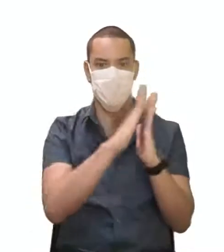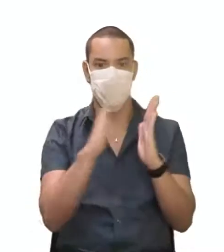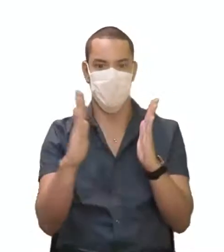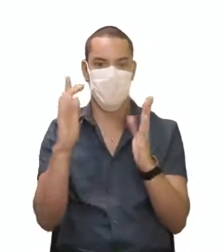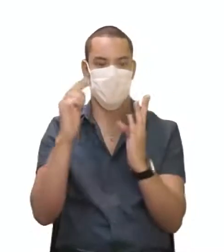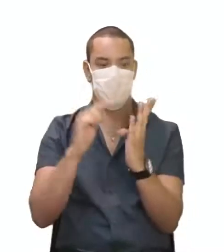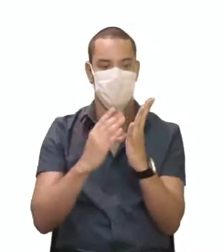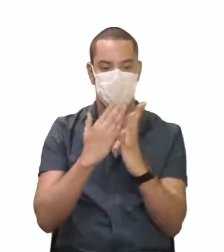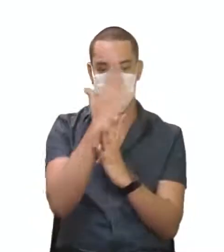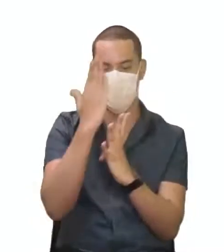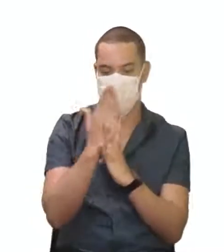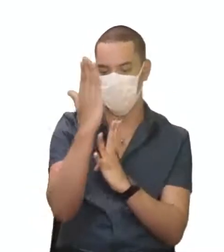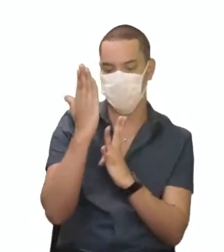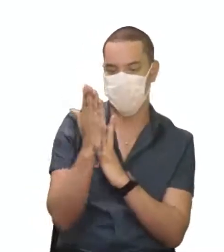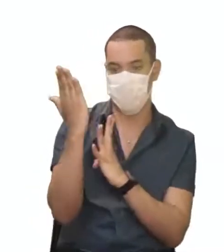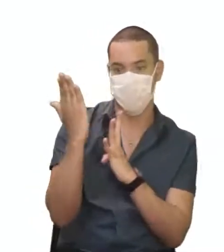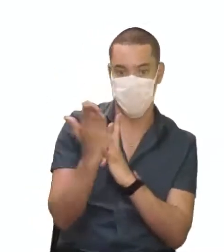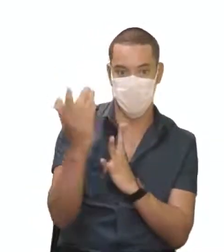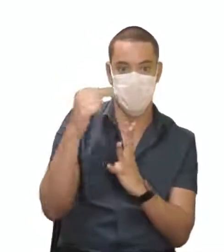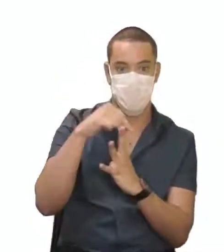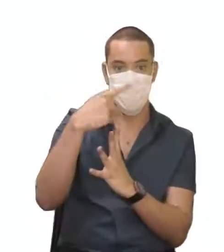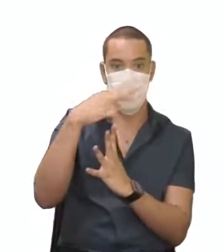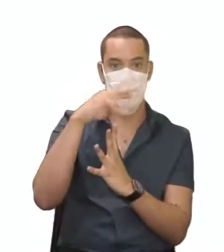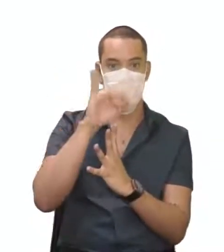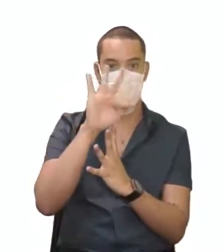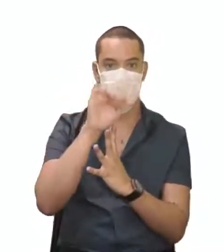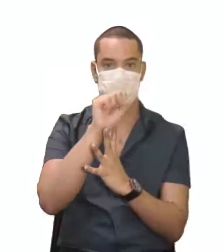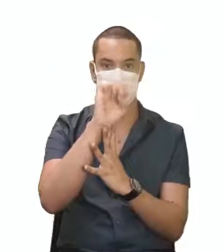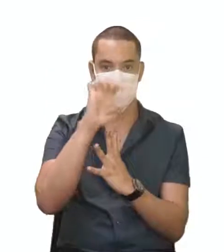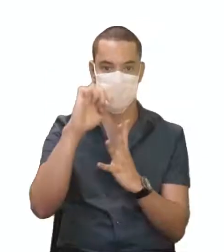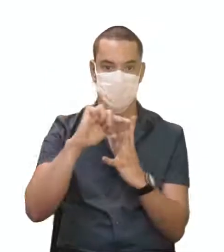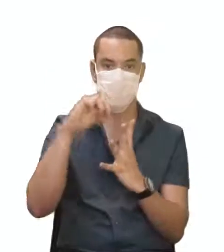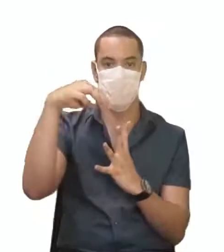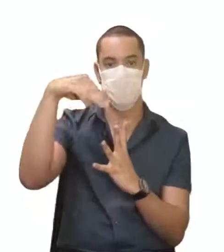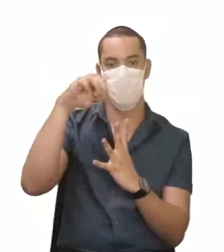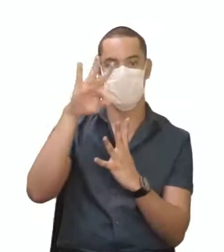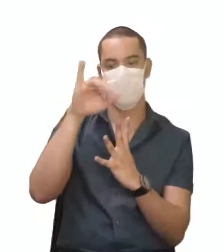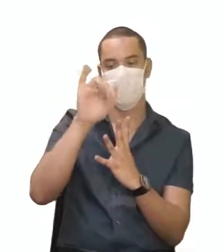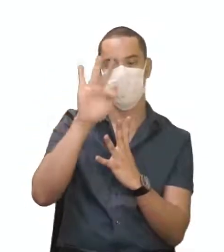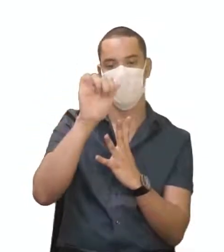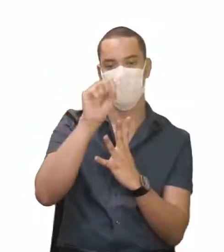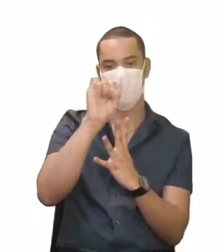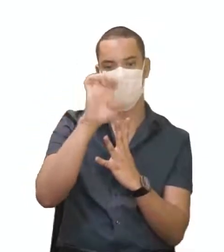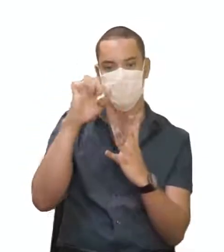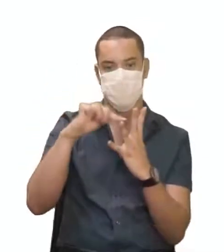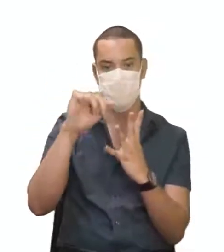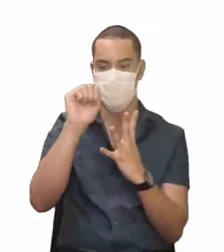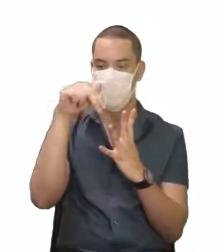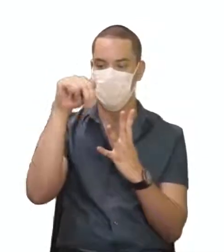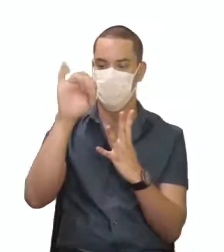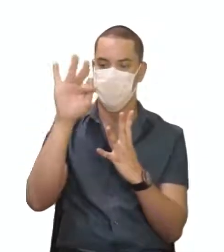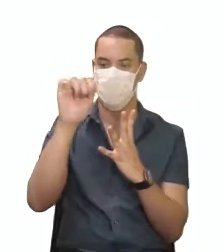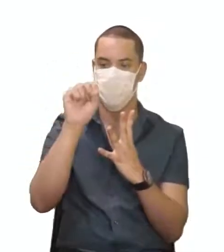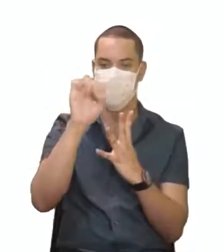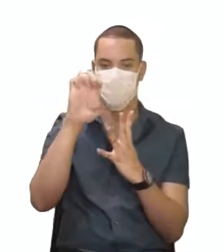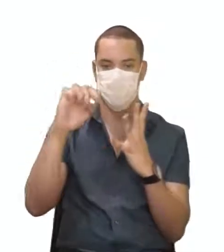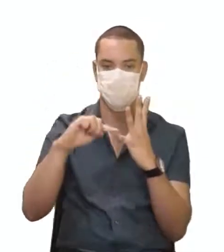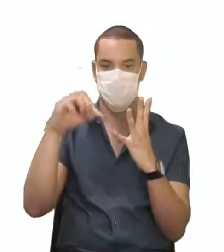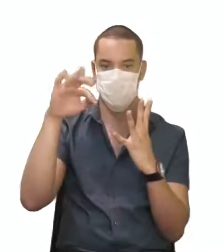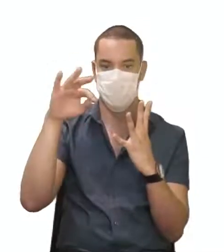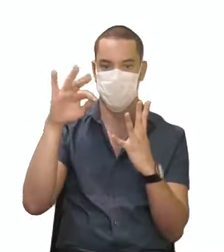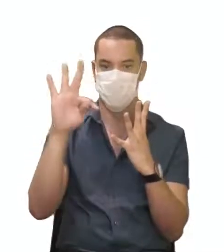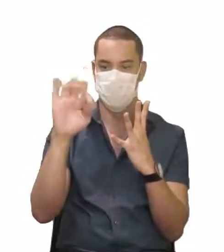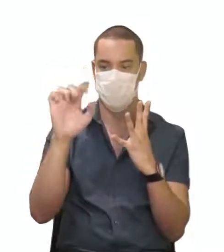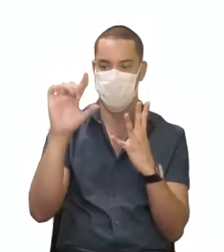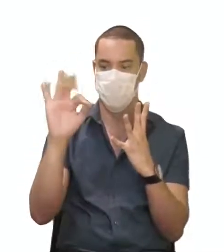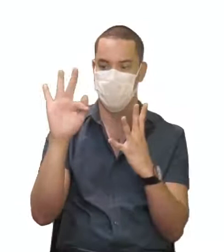metáfase, anáfase, telófase. Perfeito, né? Aí, ó, você tá vendo aqui que após o processo de